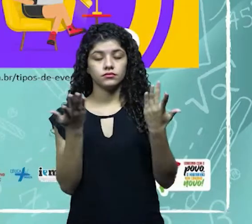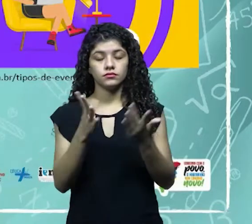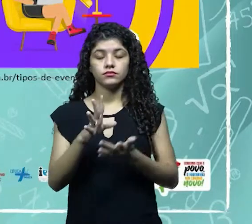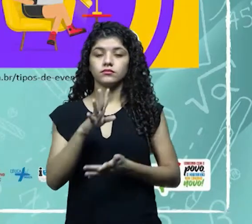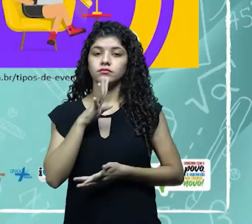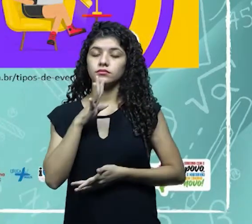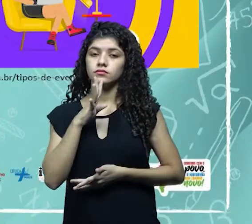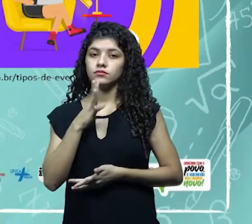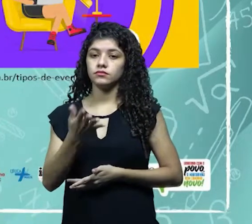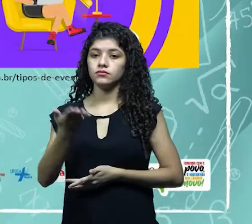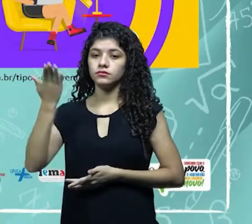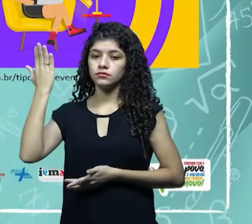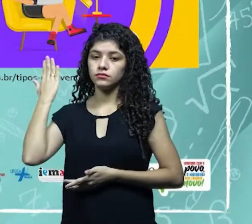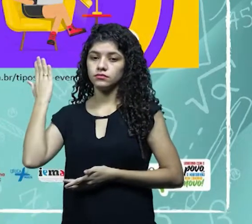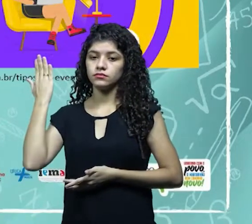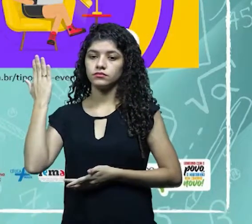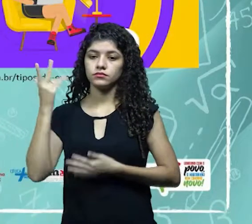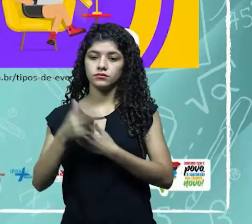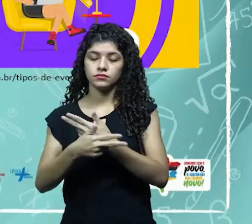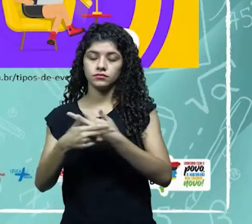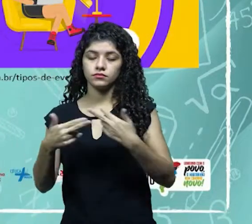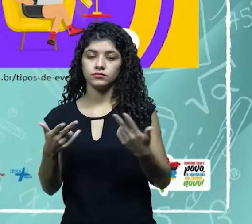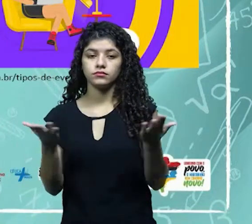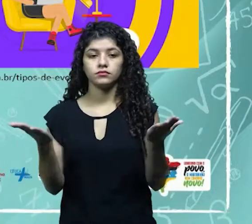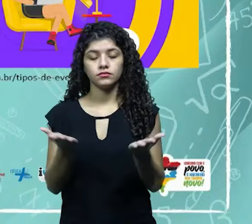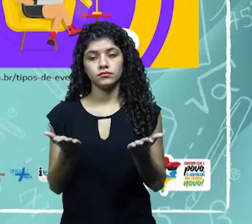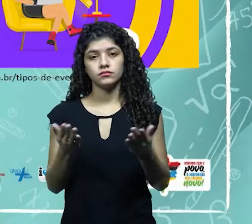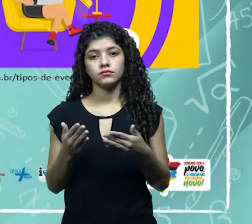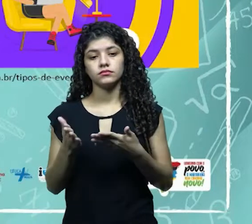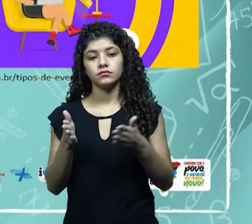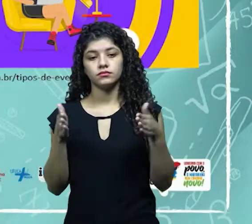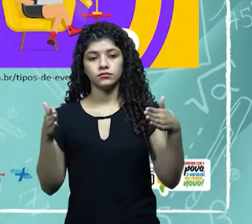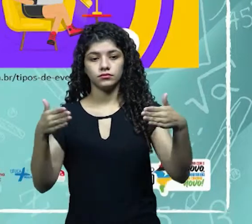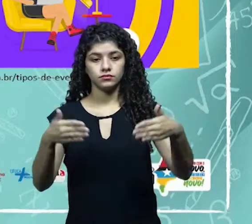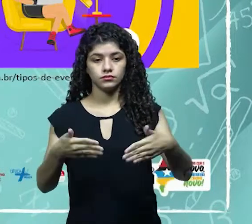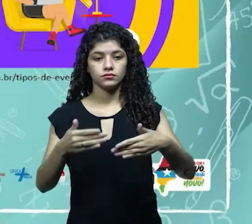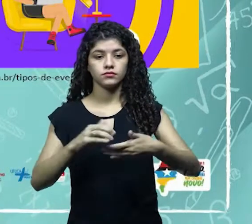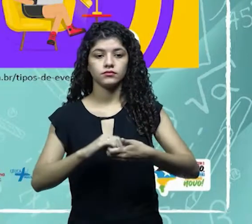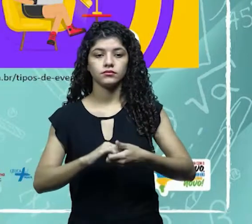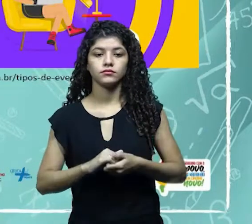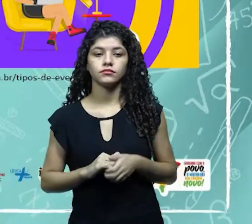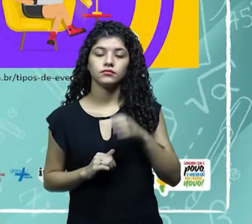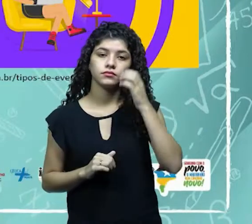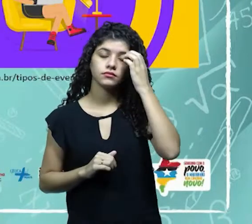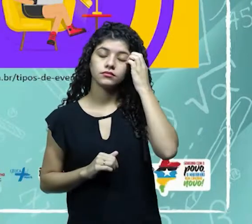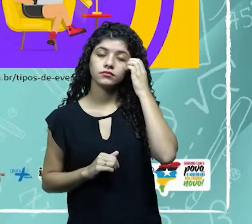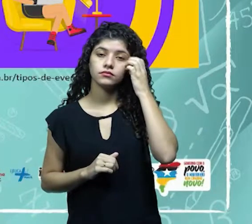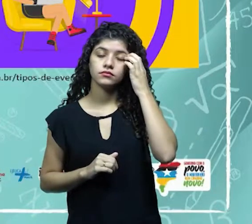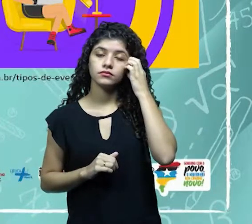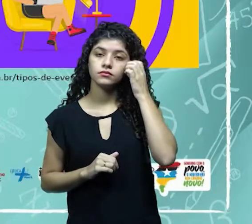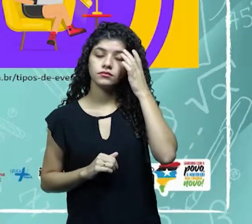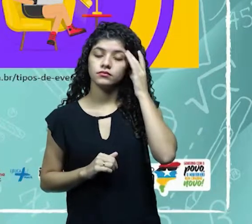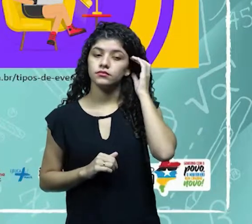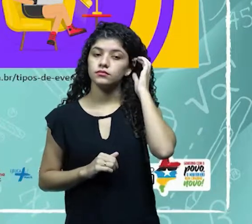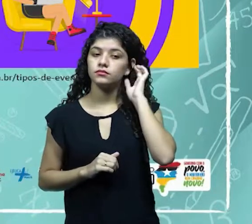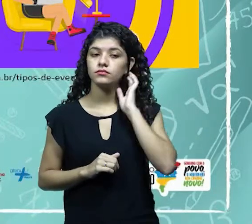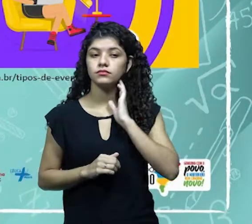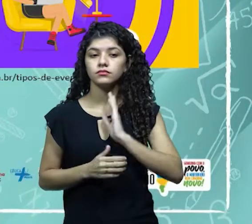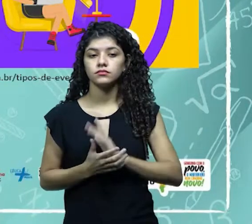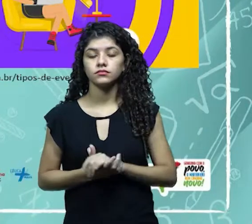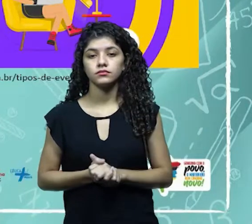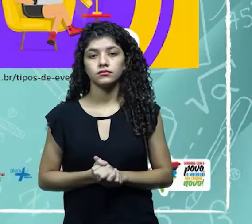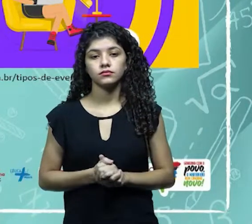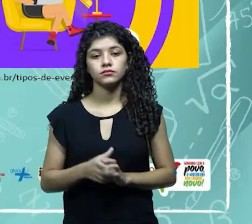Ah e claro né Depois a gente conhecer um pouco suporte o público-alvo a gente tem que entrar na categoria de